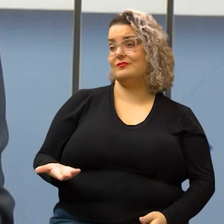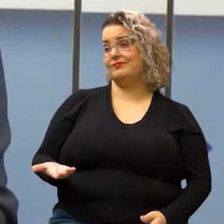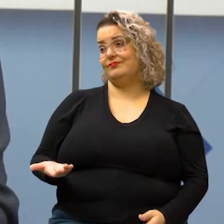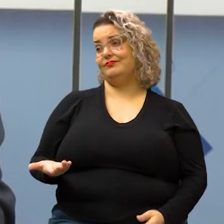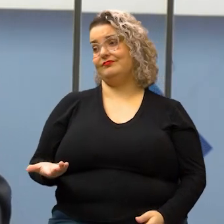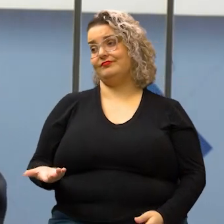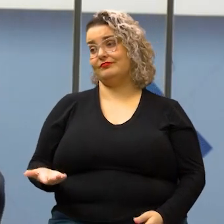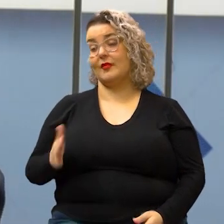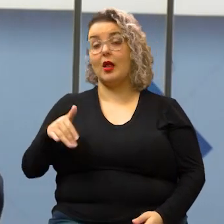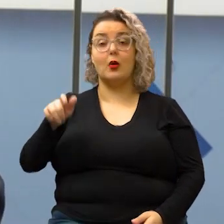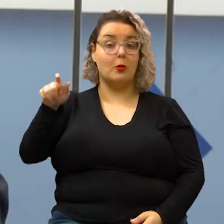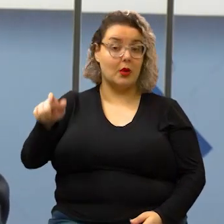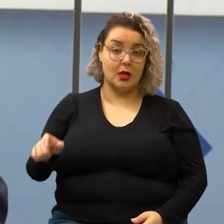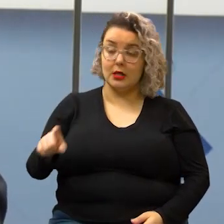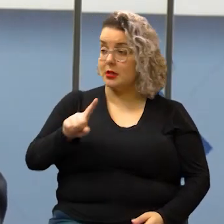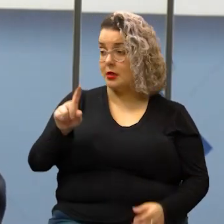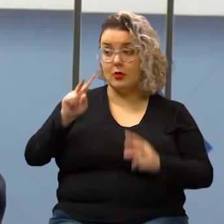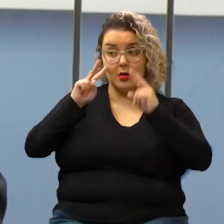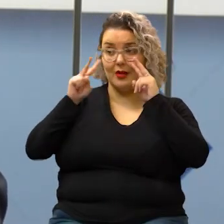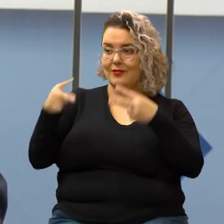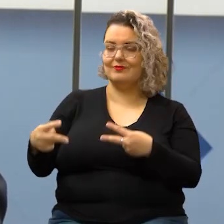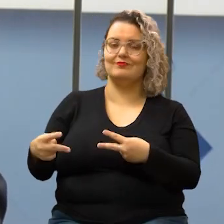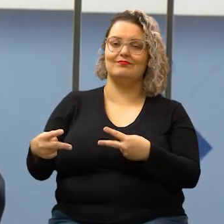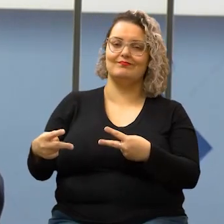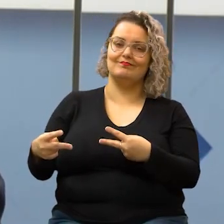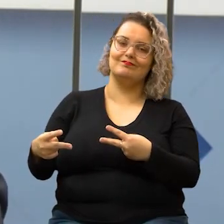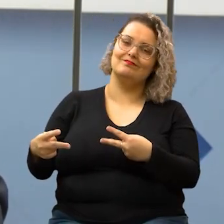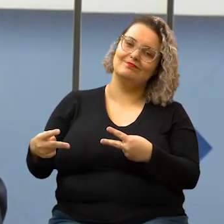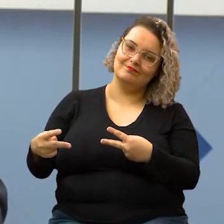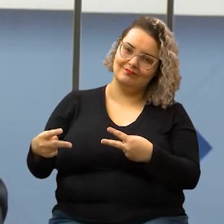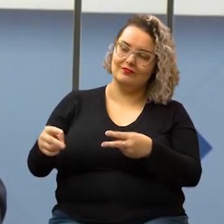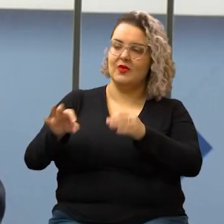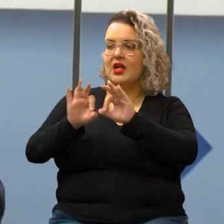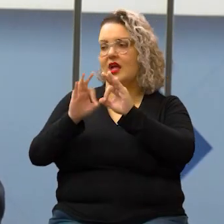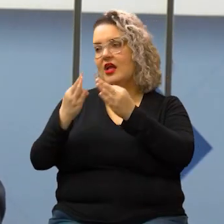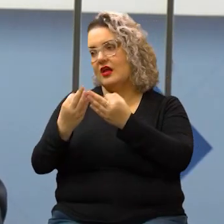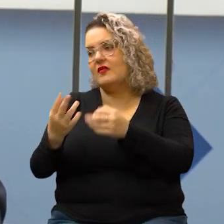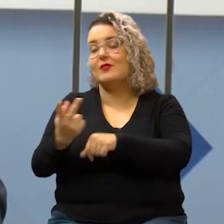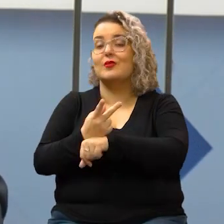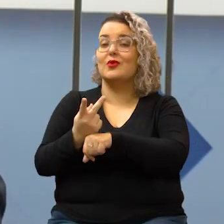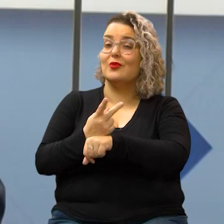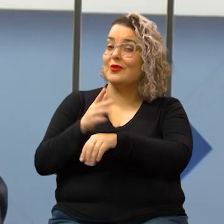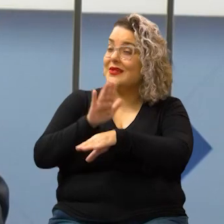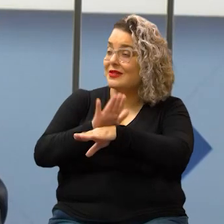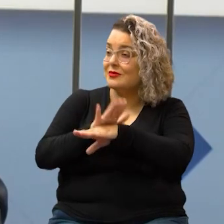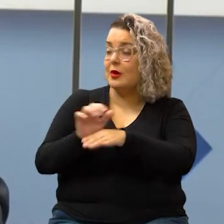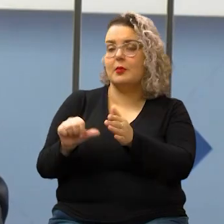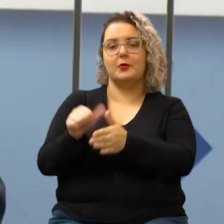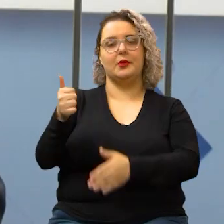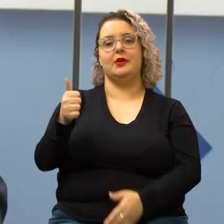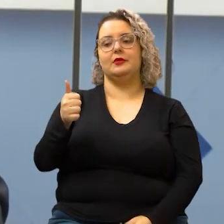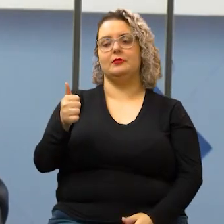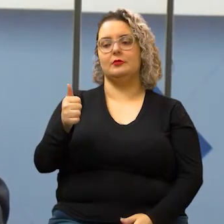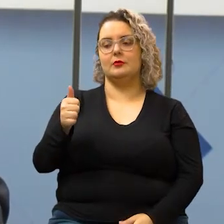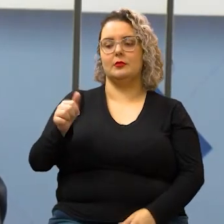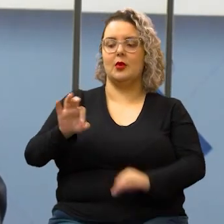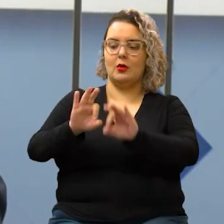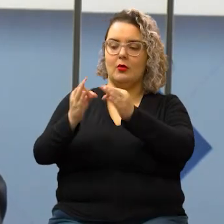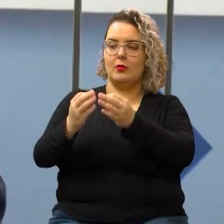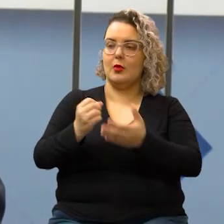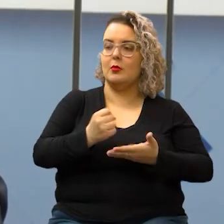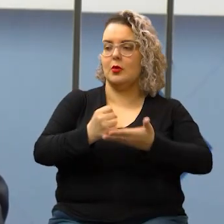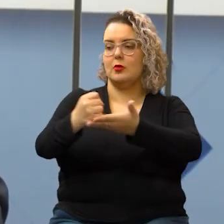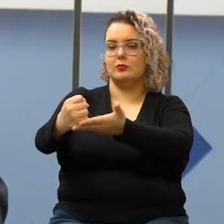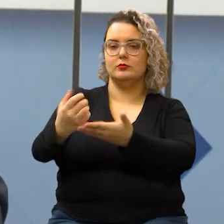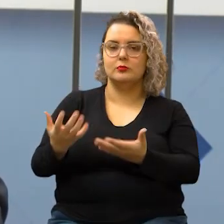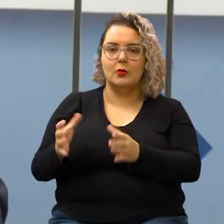a pessoa não reconhece, e a família está buscando ajuda, primeiro, eu direciono a família para um grupo de